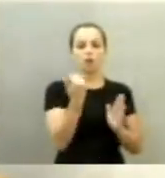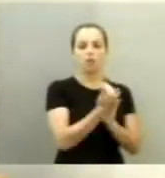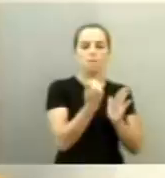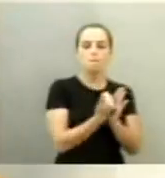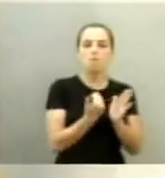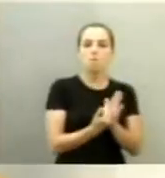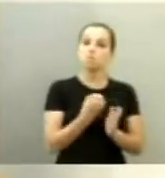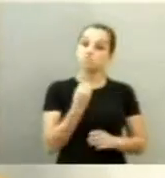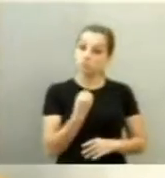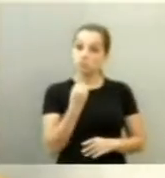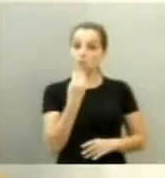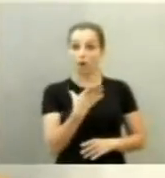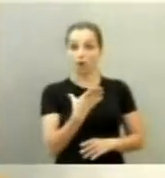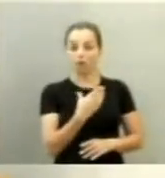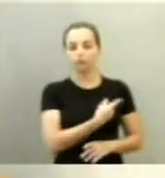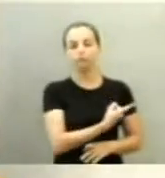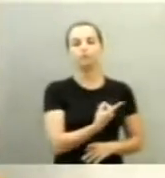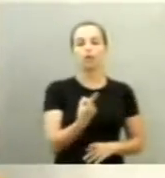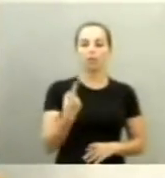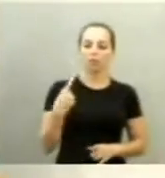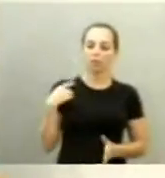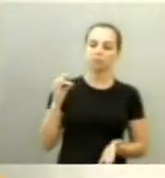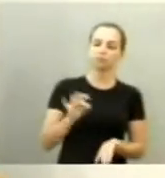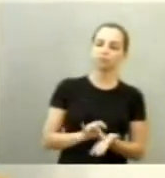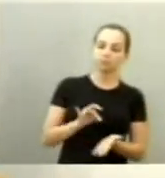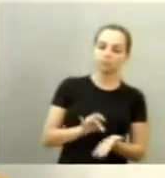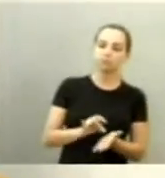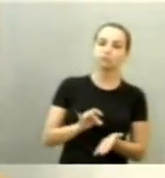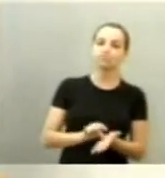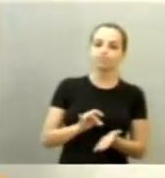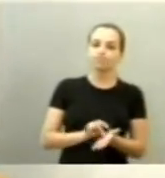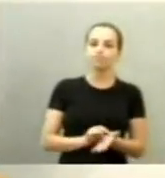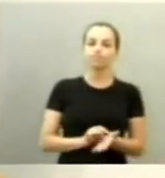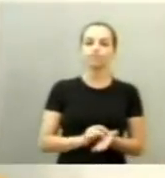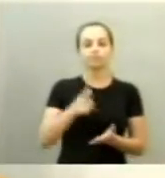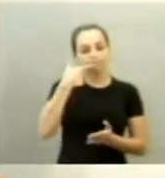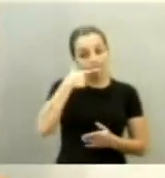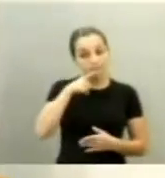que realmente, né, a gente conseguiu, creio que, atender, né,